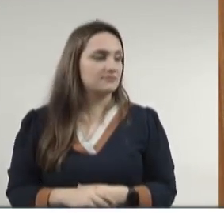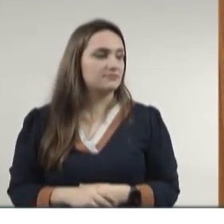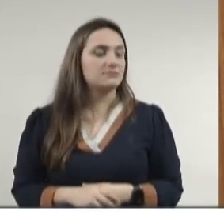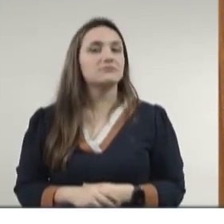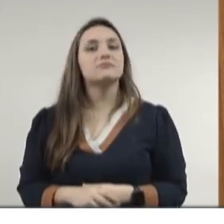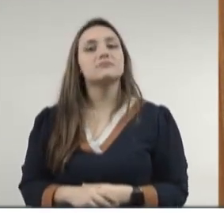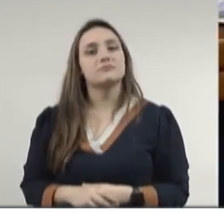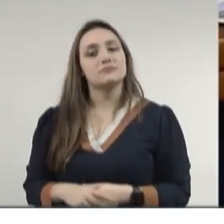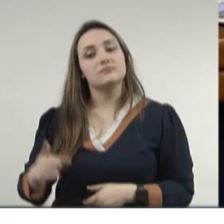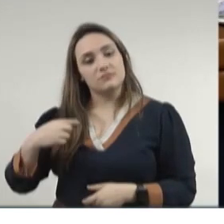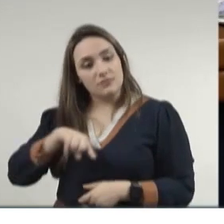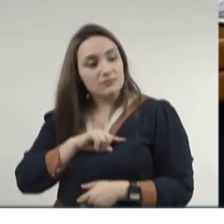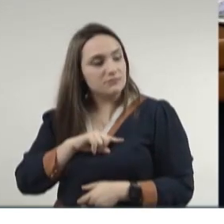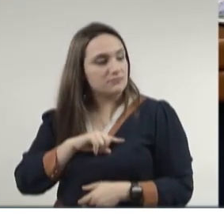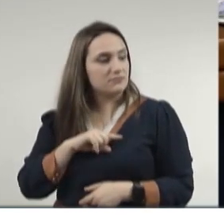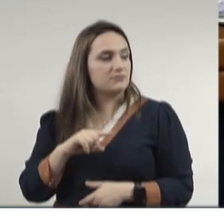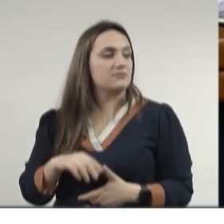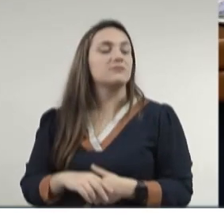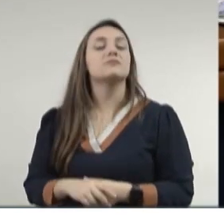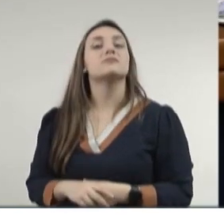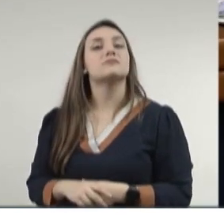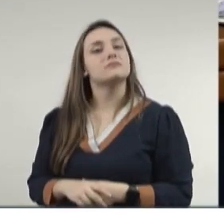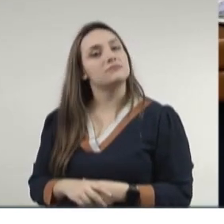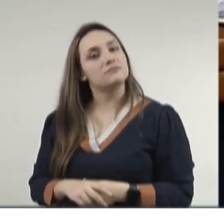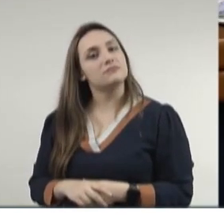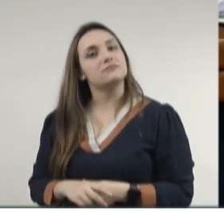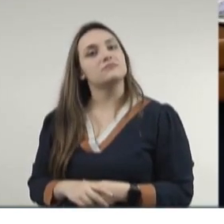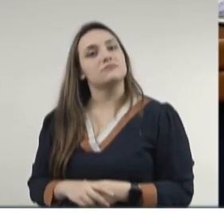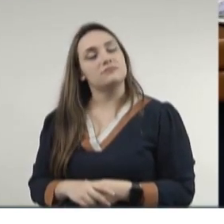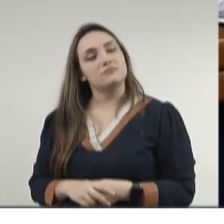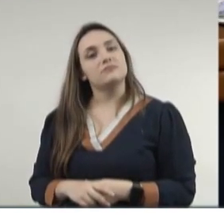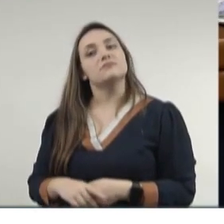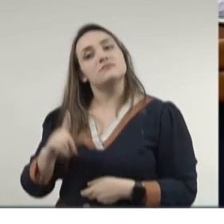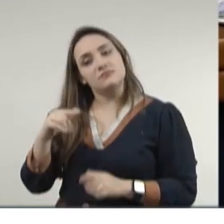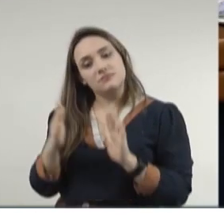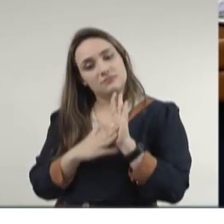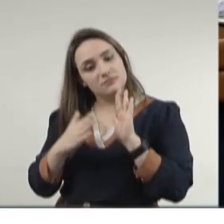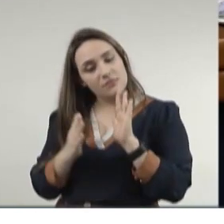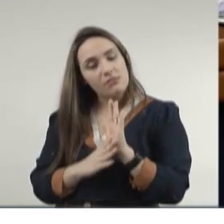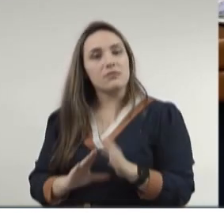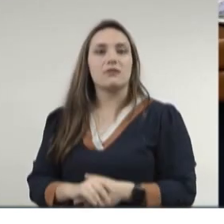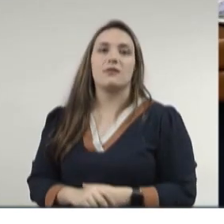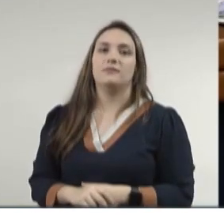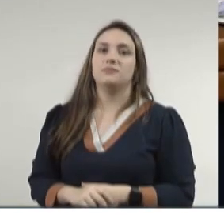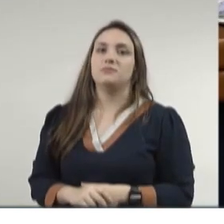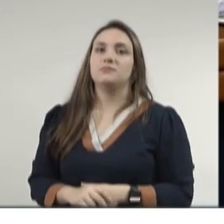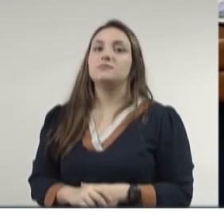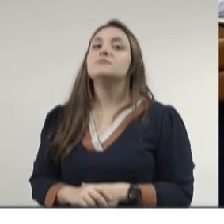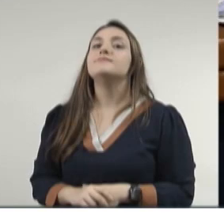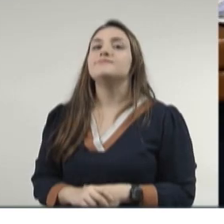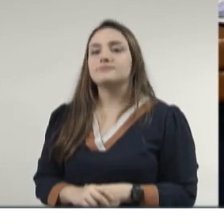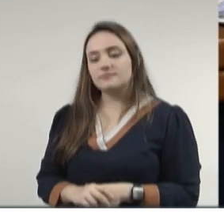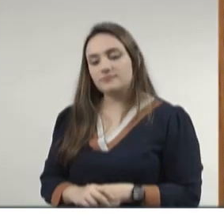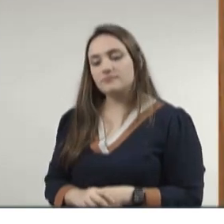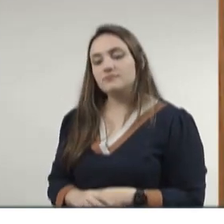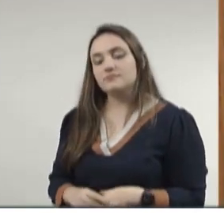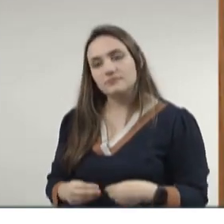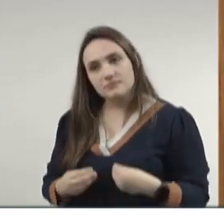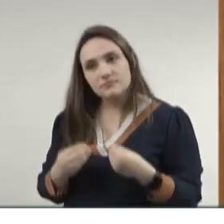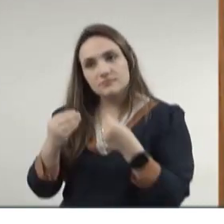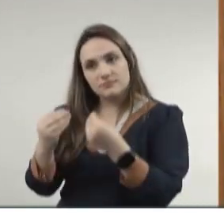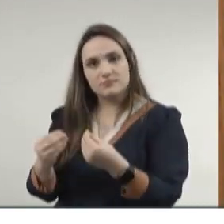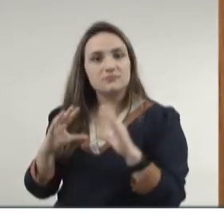possamos, deputado Zeca, essa comissão, esse é uma proposta que é encaminhada a todos